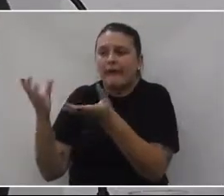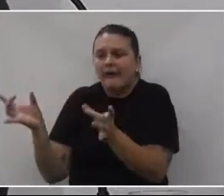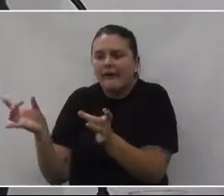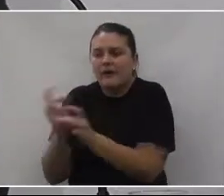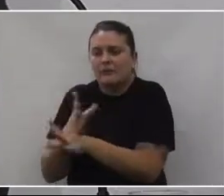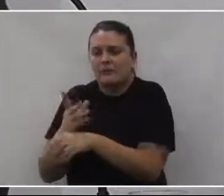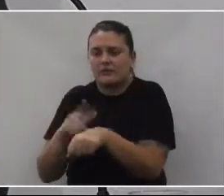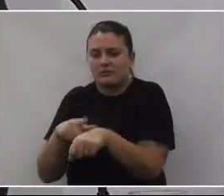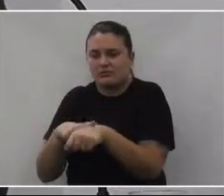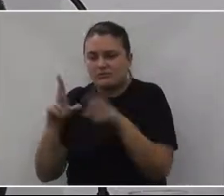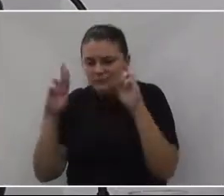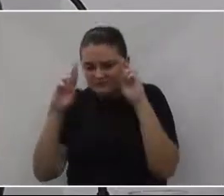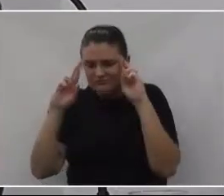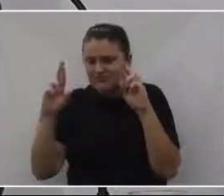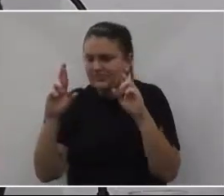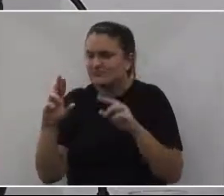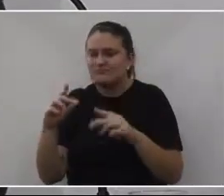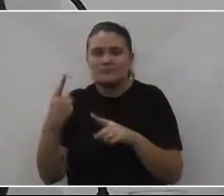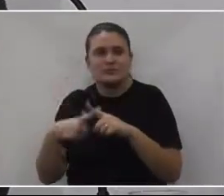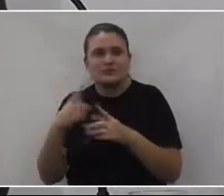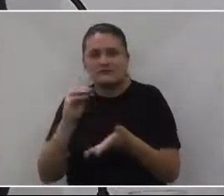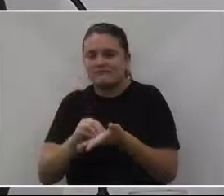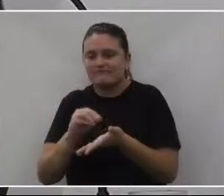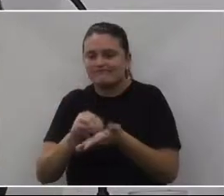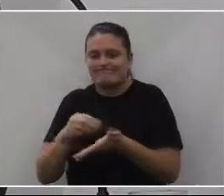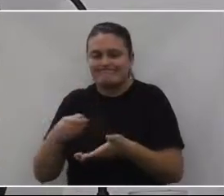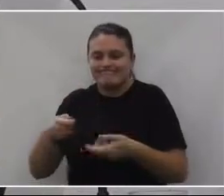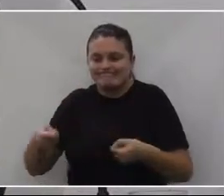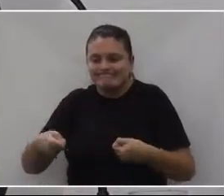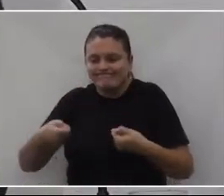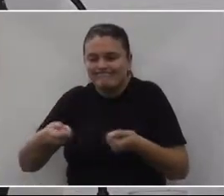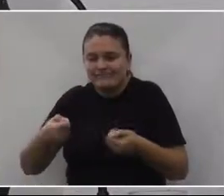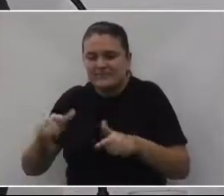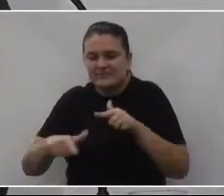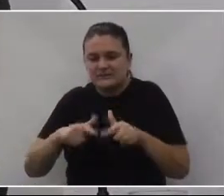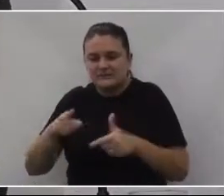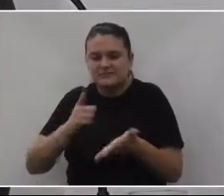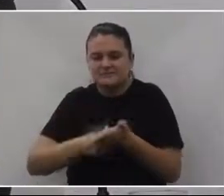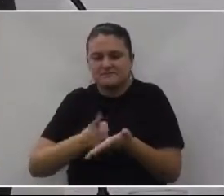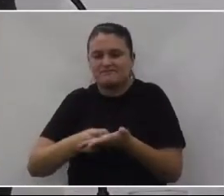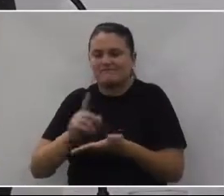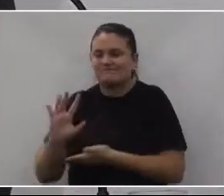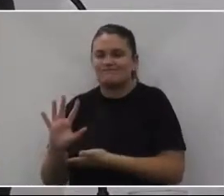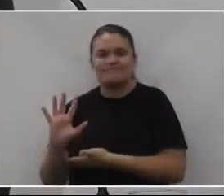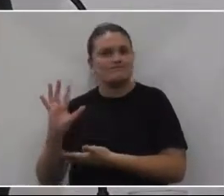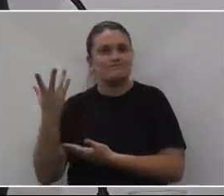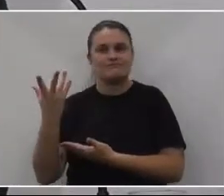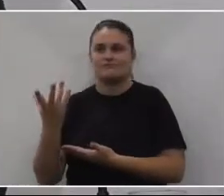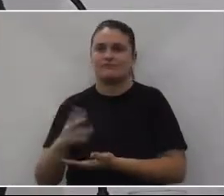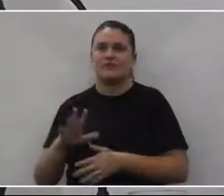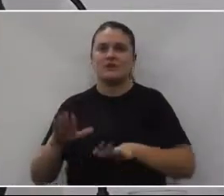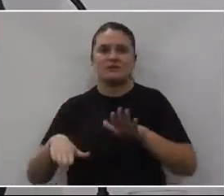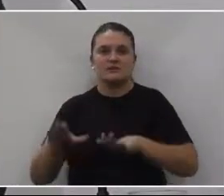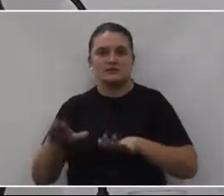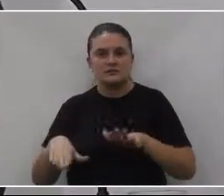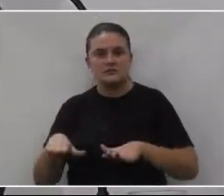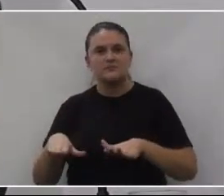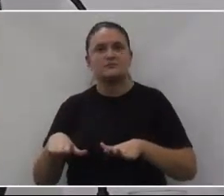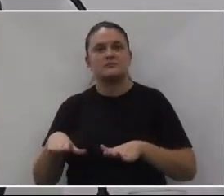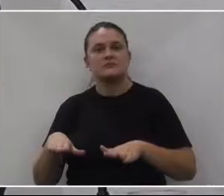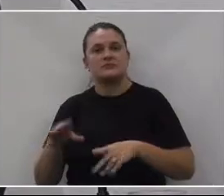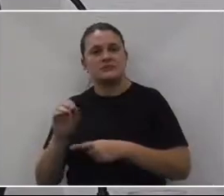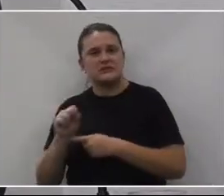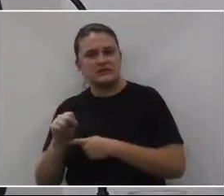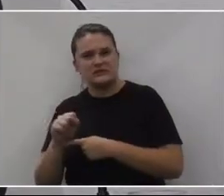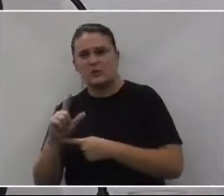naquele prazo, e não foi por falta de empenho, força ou dedicação que não aconteceu. Muitas vezes,